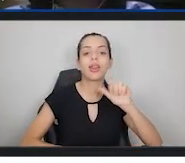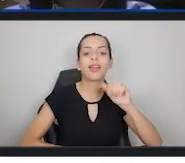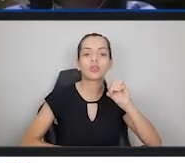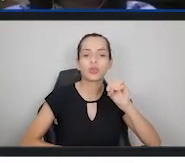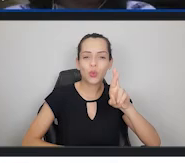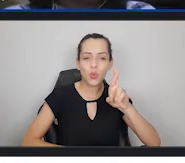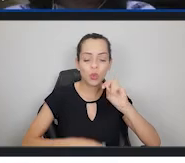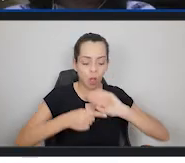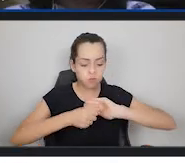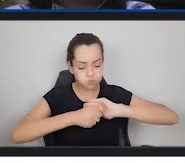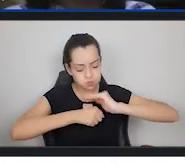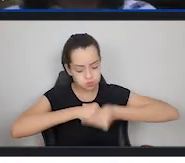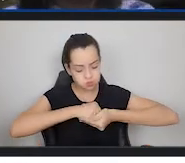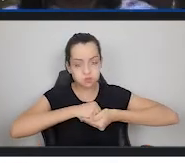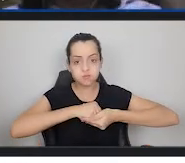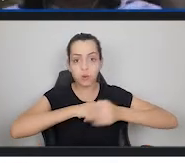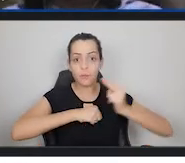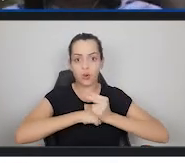tenho